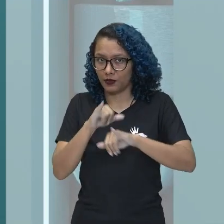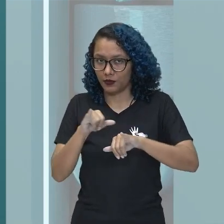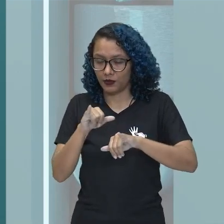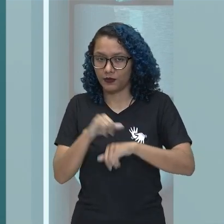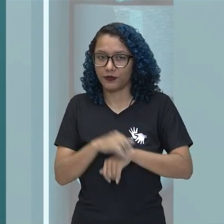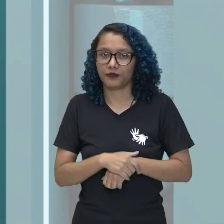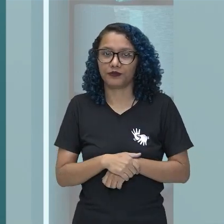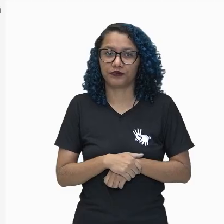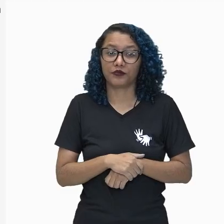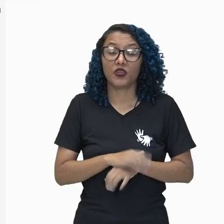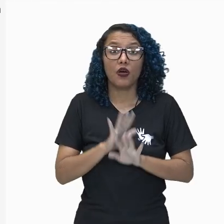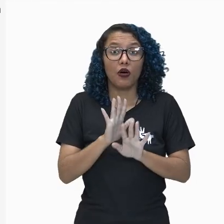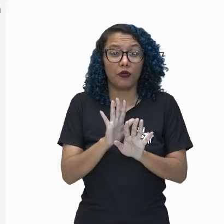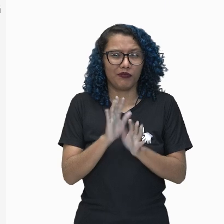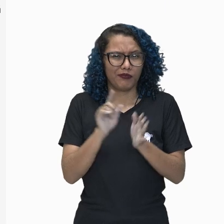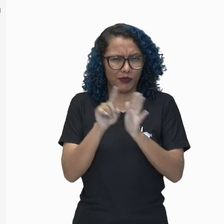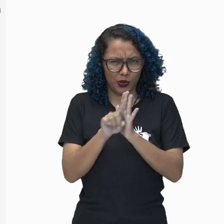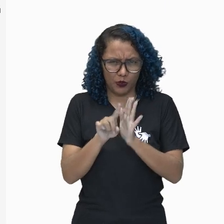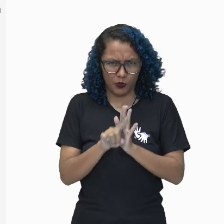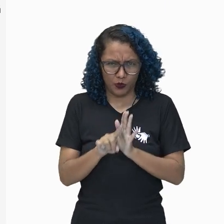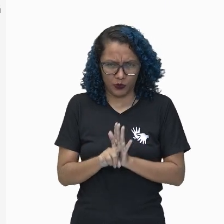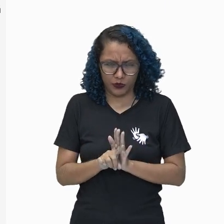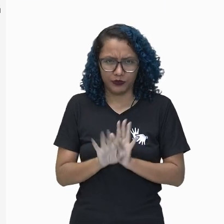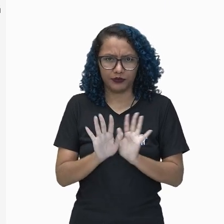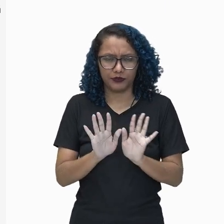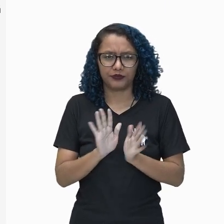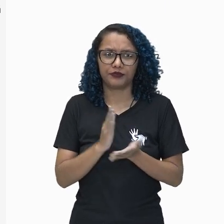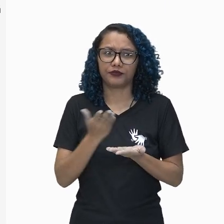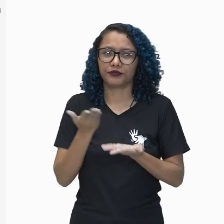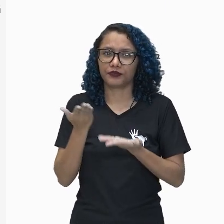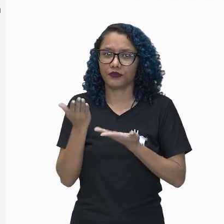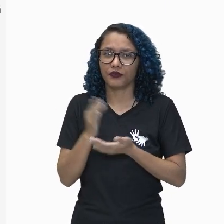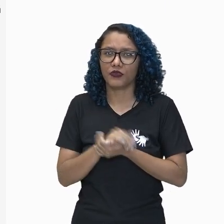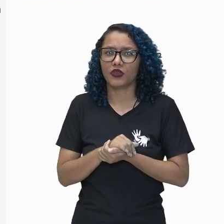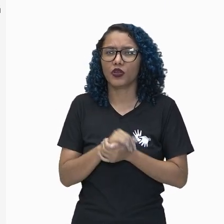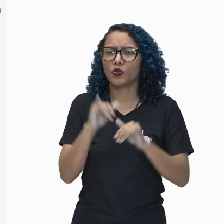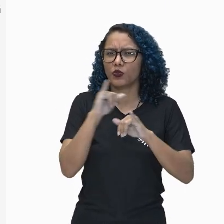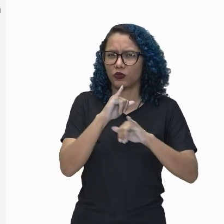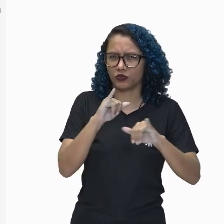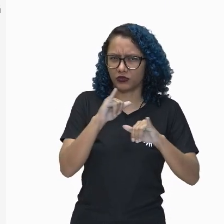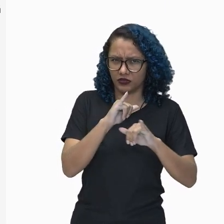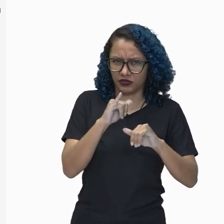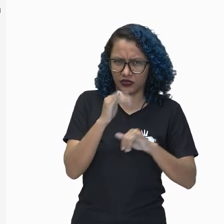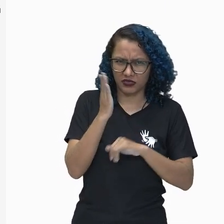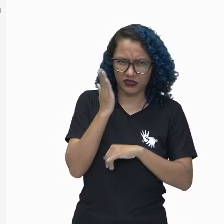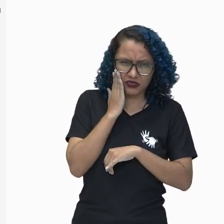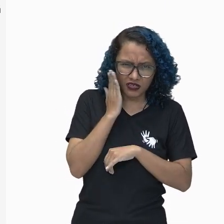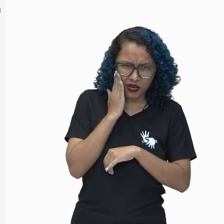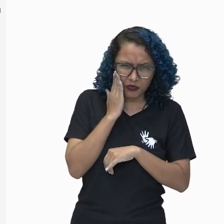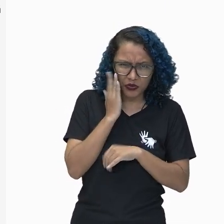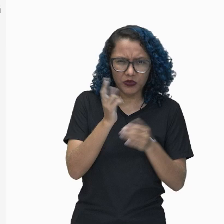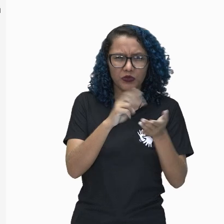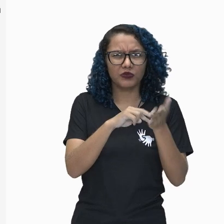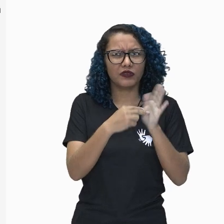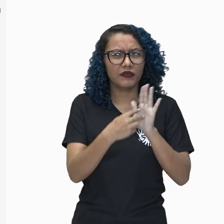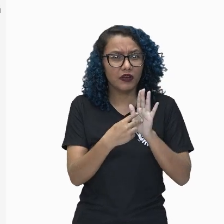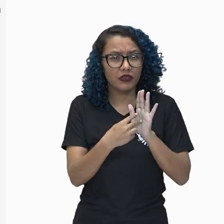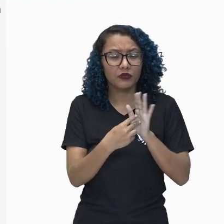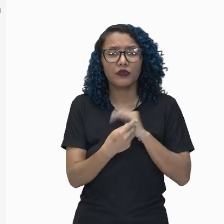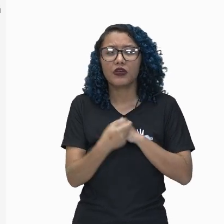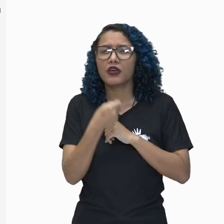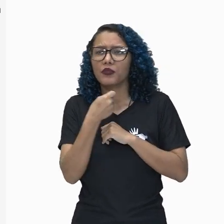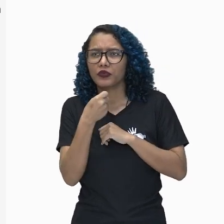temos questionamentos. Olha só. Você sabe o que é uma notícia? Você sabe o que é uma